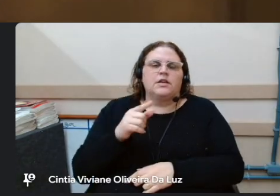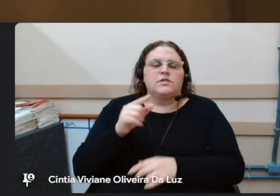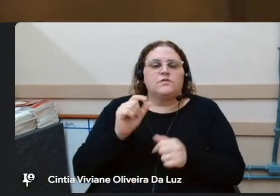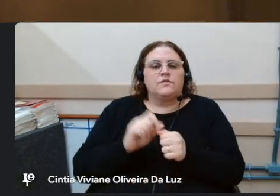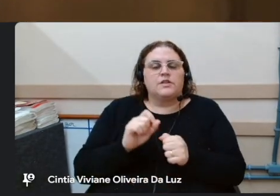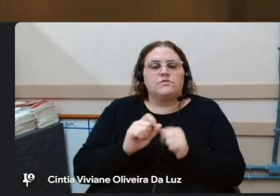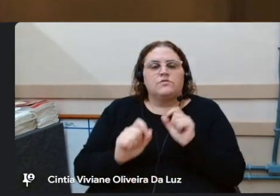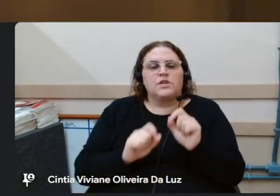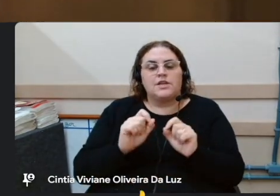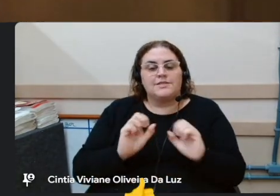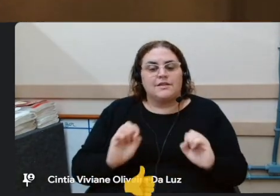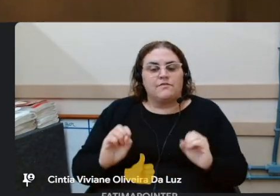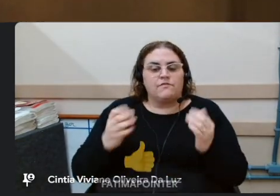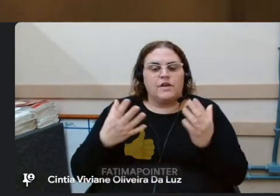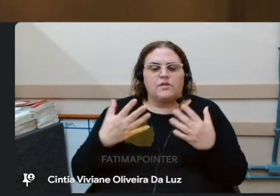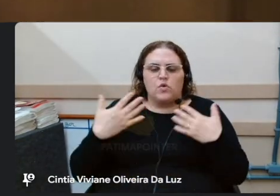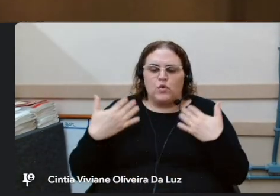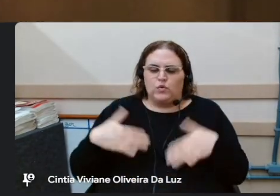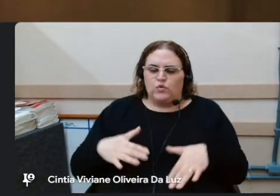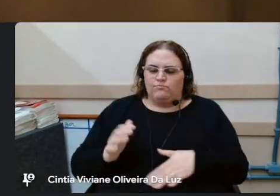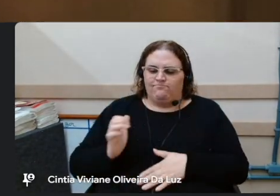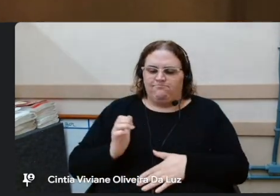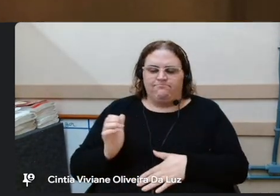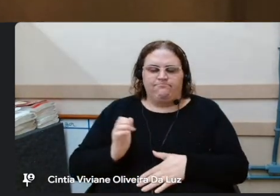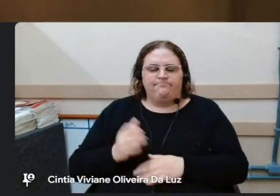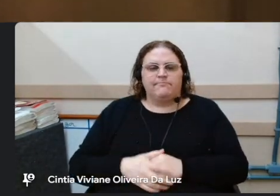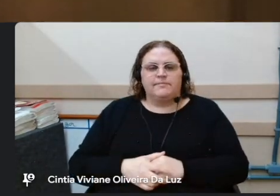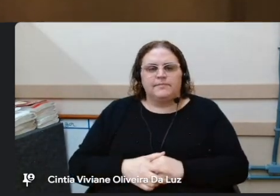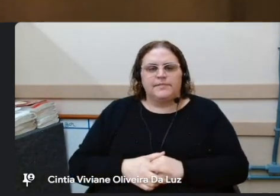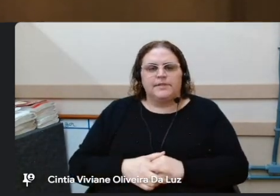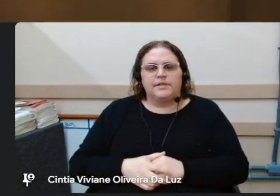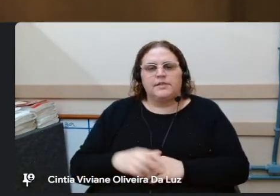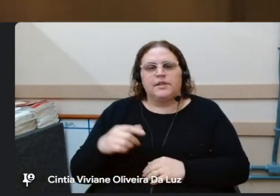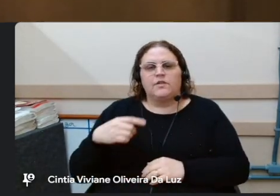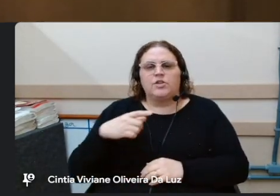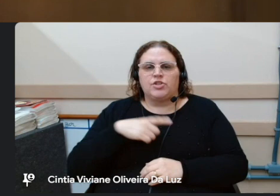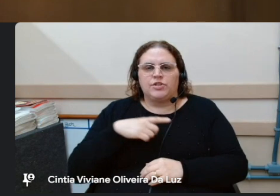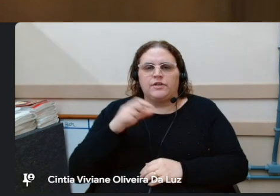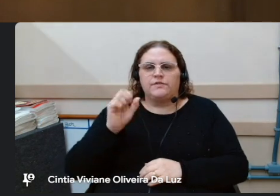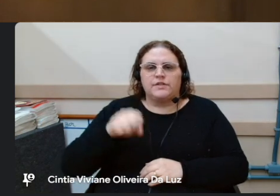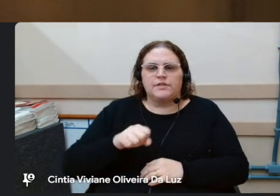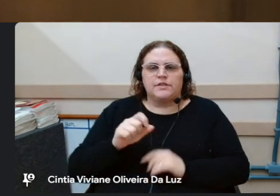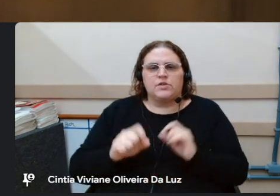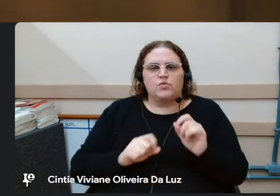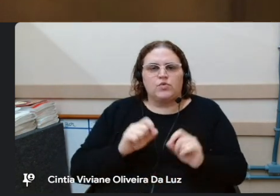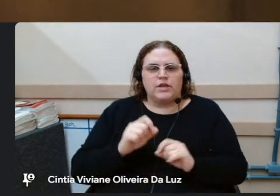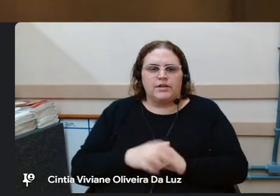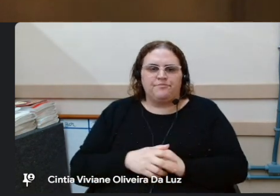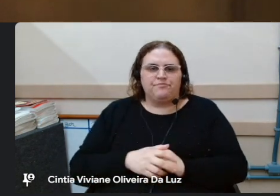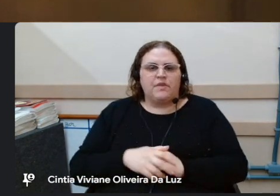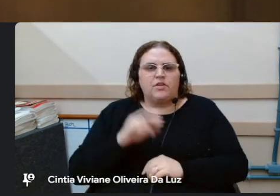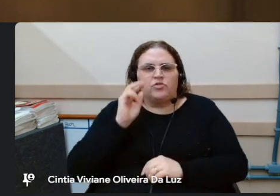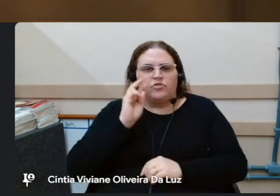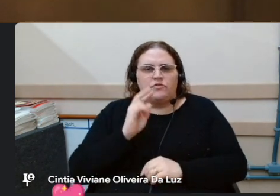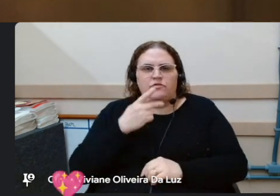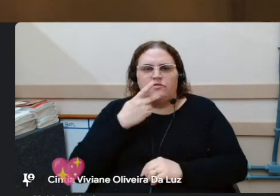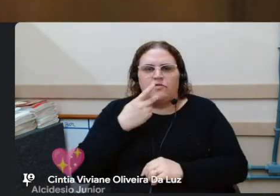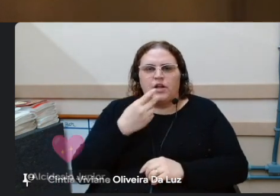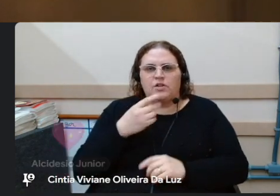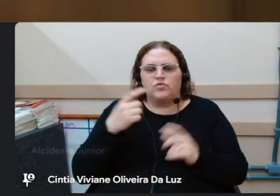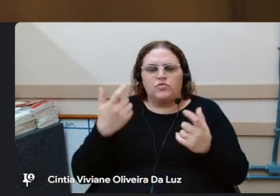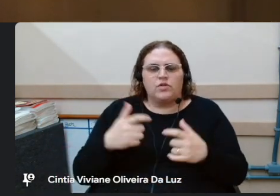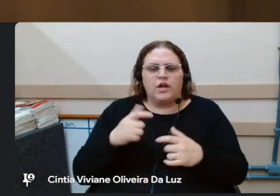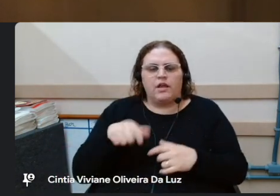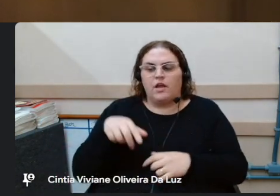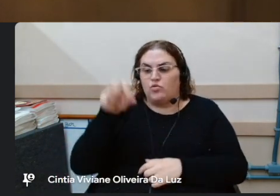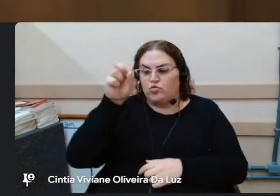distintos isso faz desse evento uma riqueza sabe então a gente teve assim né a gente